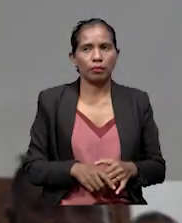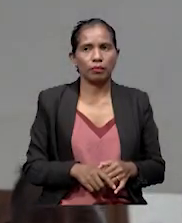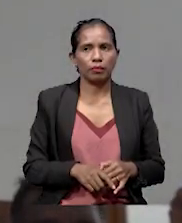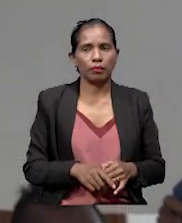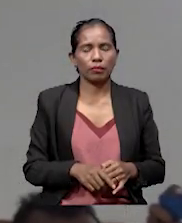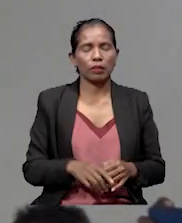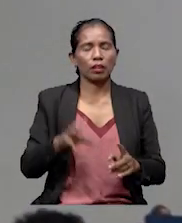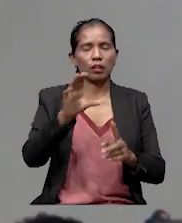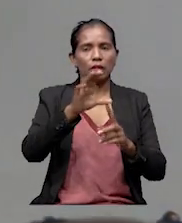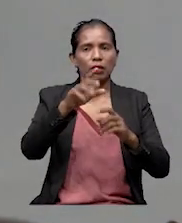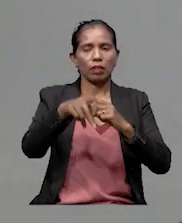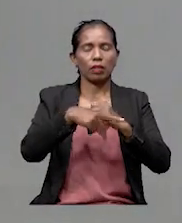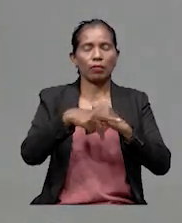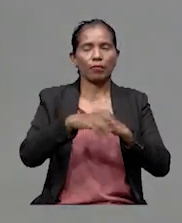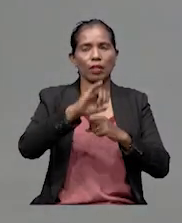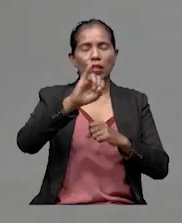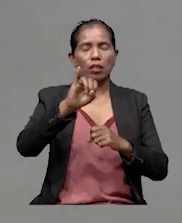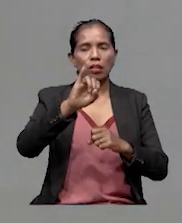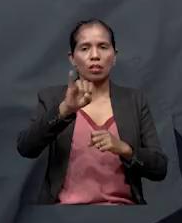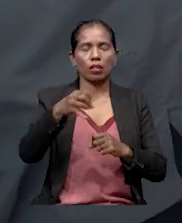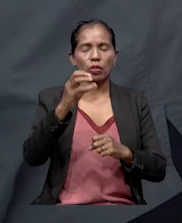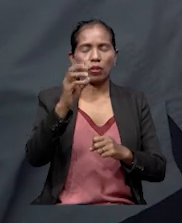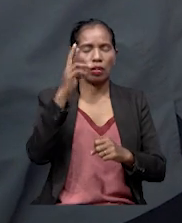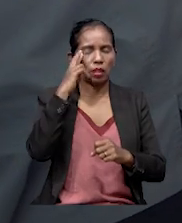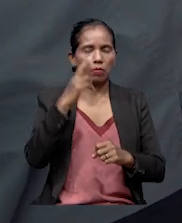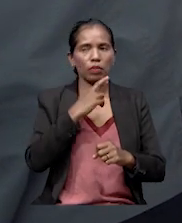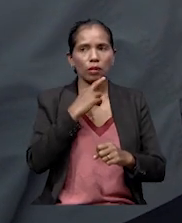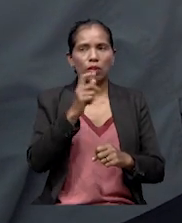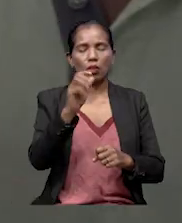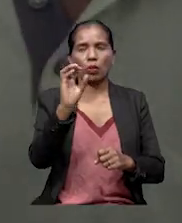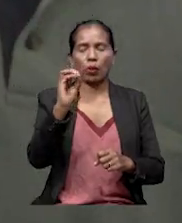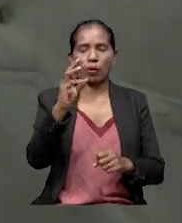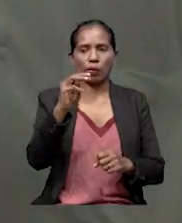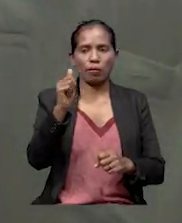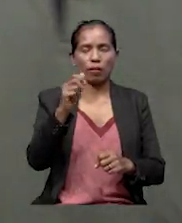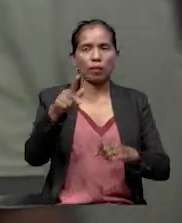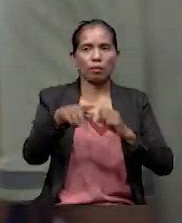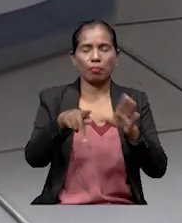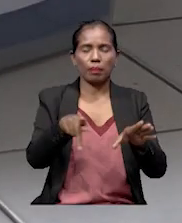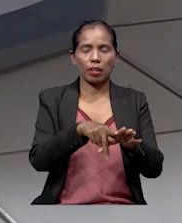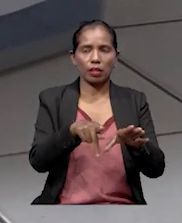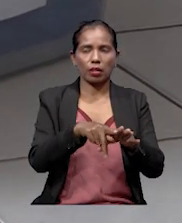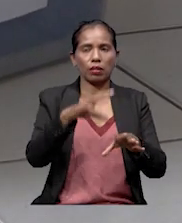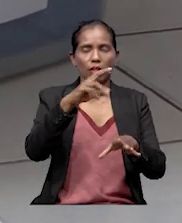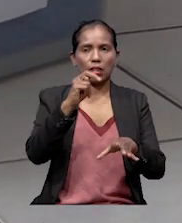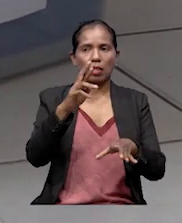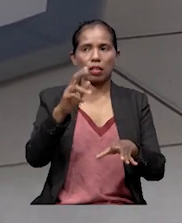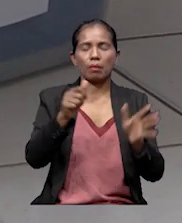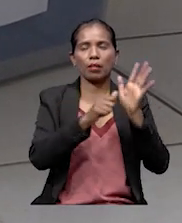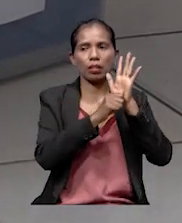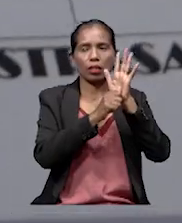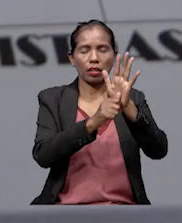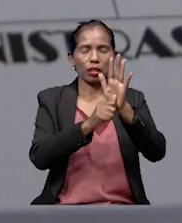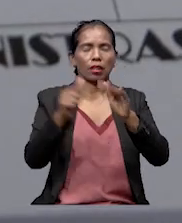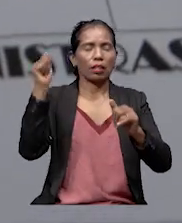Coordenador geral da candidatura José Ramos Horta, Tomás Cabral, explica: Partido CNRT apresenta minha candidatura, onde compete